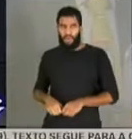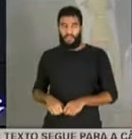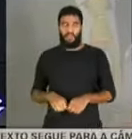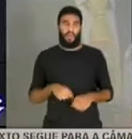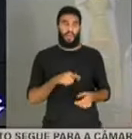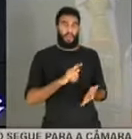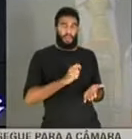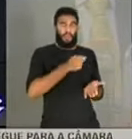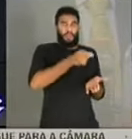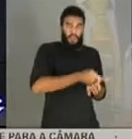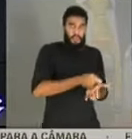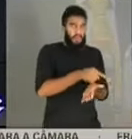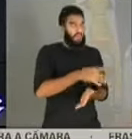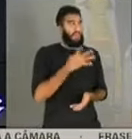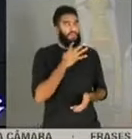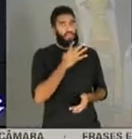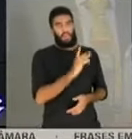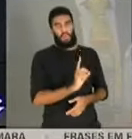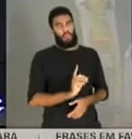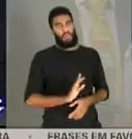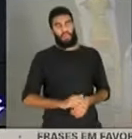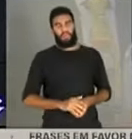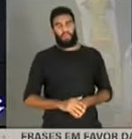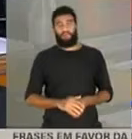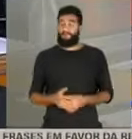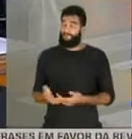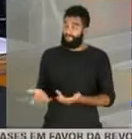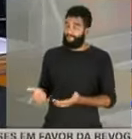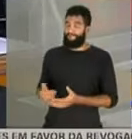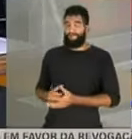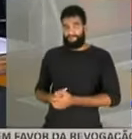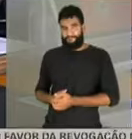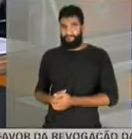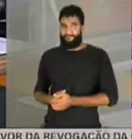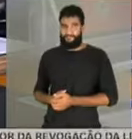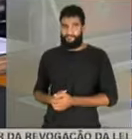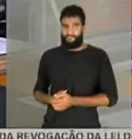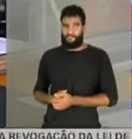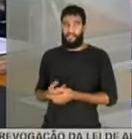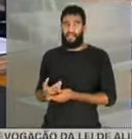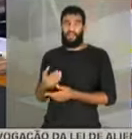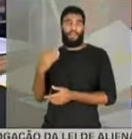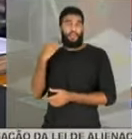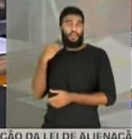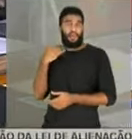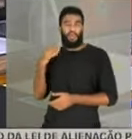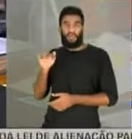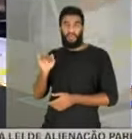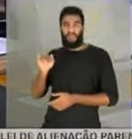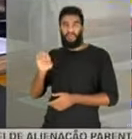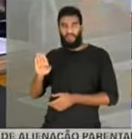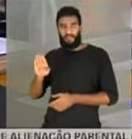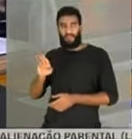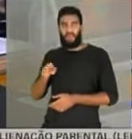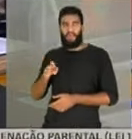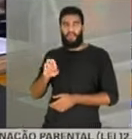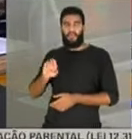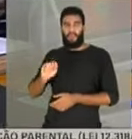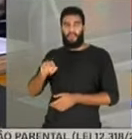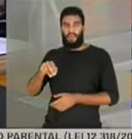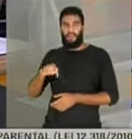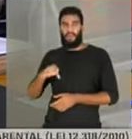Este pagamento em especial eu desconheço, senhor senador. Desconhece, né? E o FIB Bank, na verdade, como já foi dito aqui,